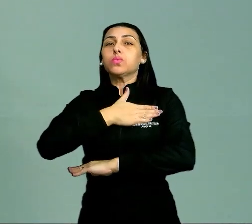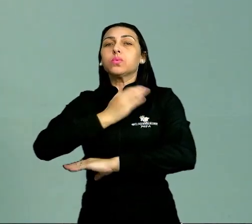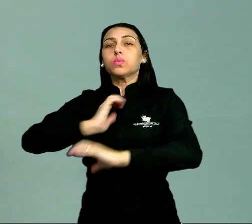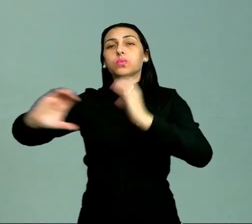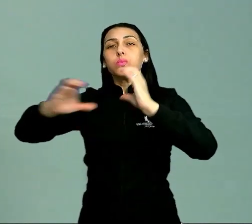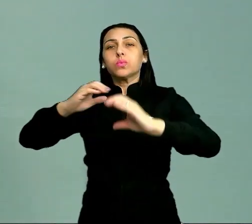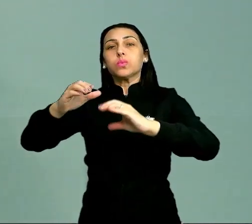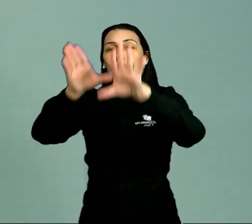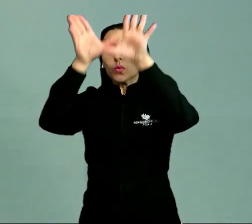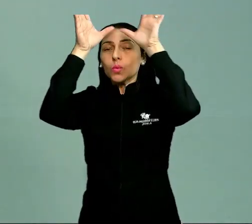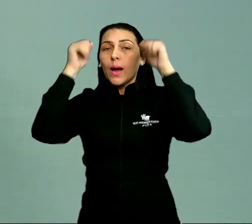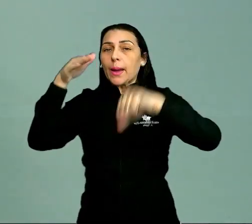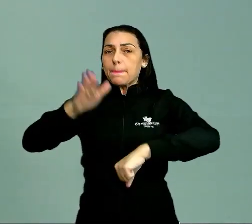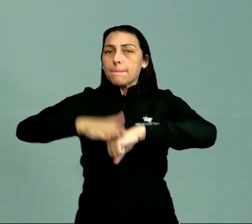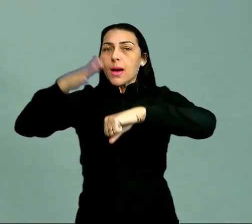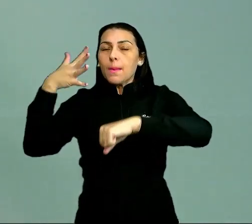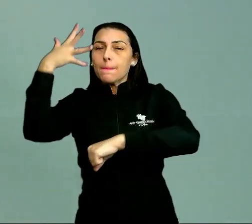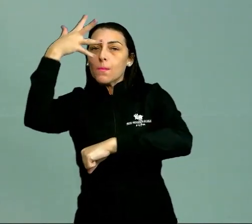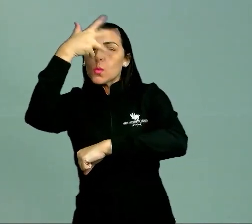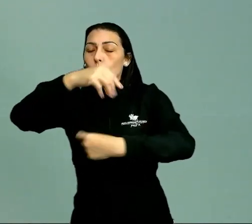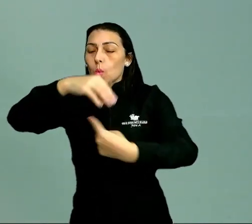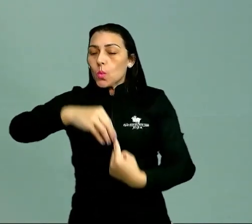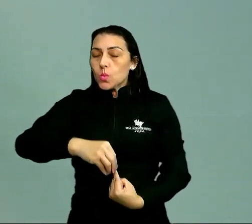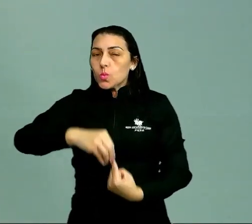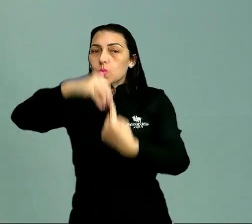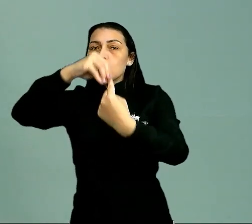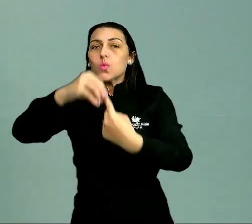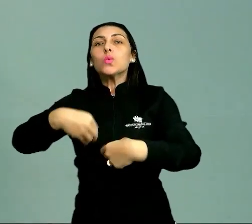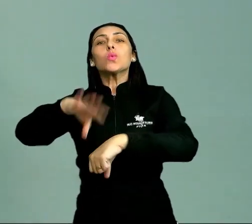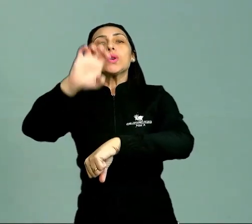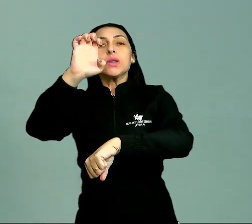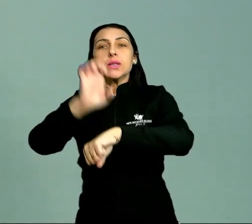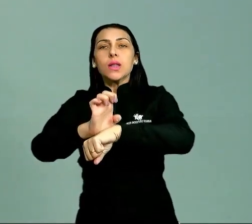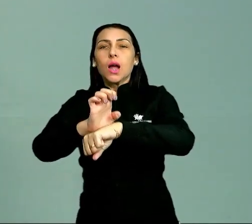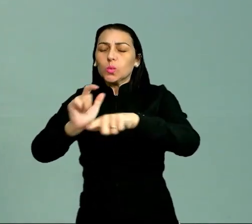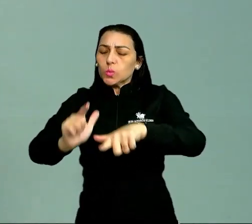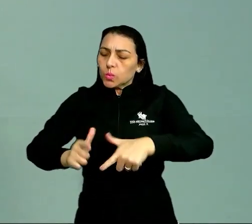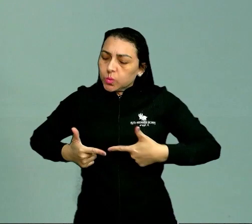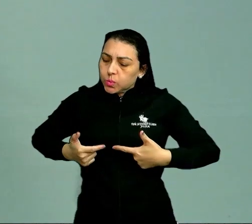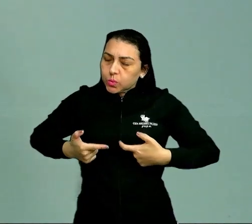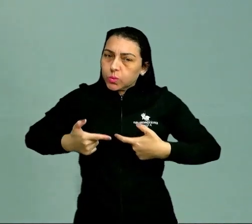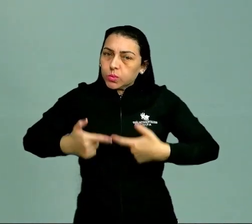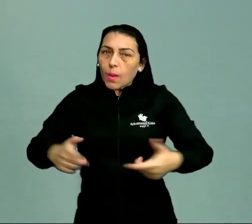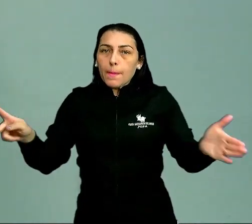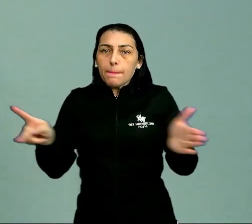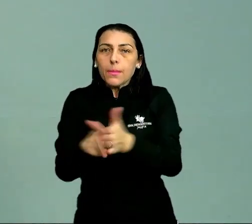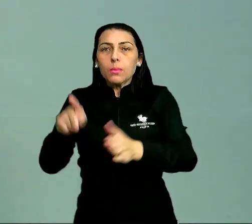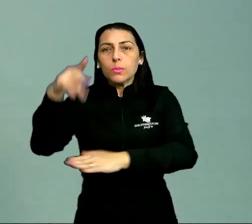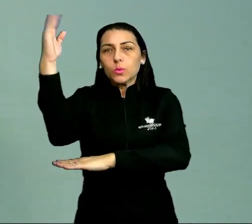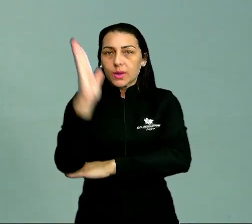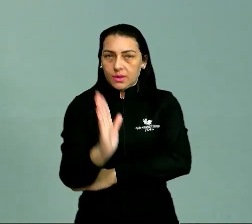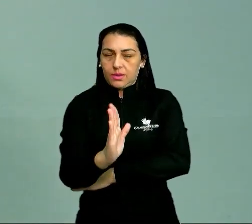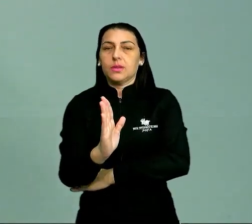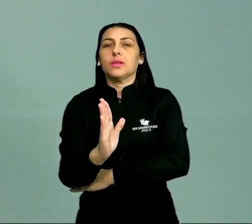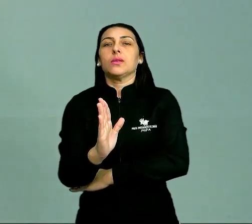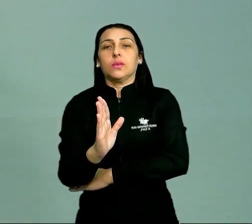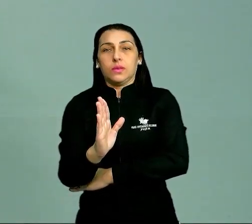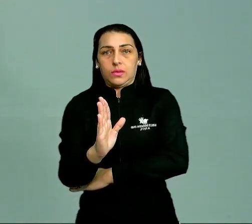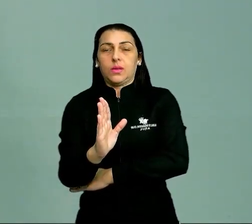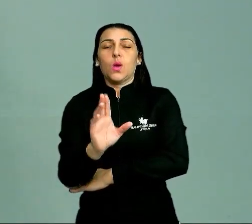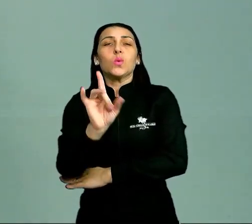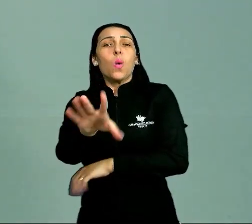dizer que eu pertenço ao único estado que brigou para pertencer ao Brasil. Então esse é um etnocentrismo que não passa